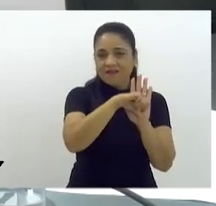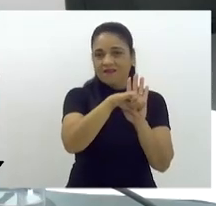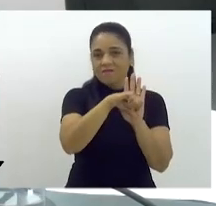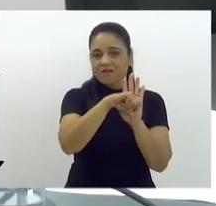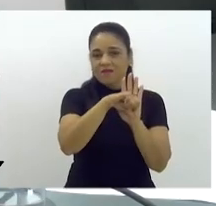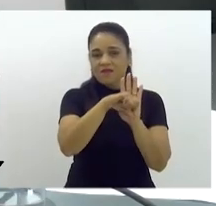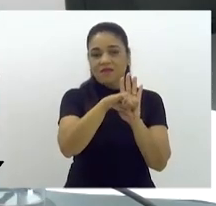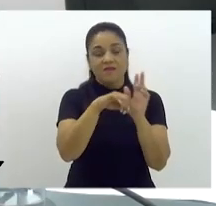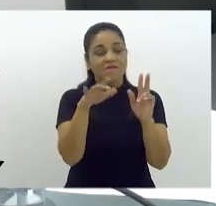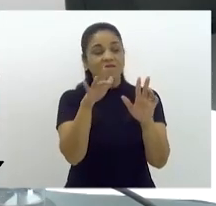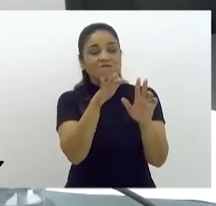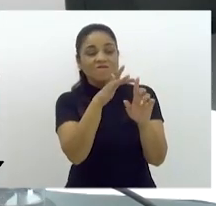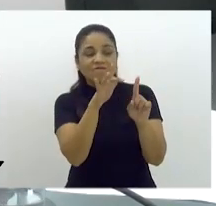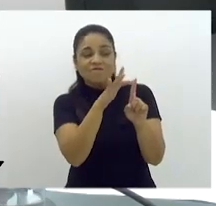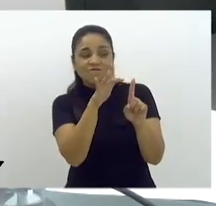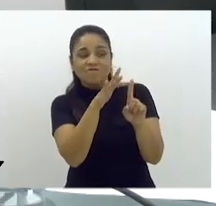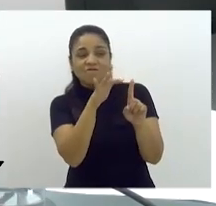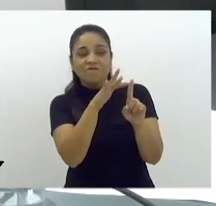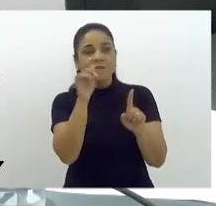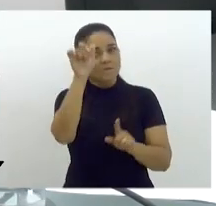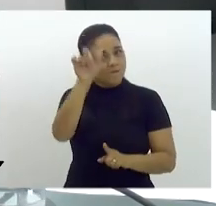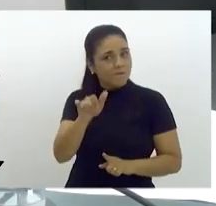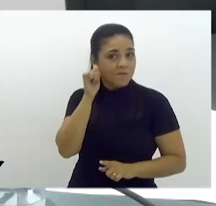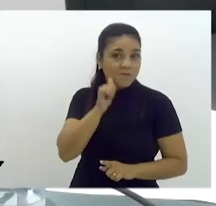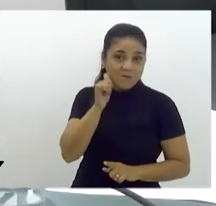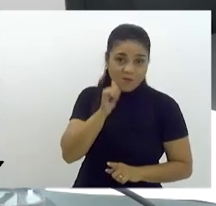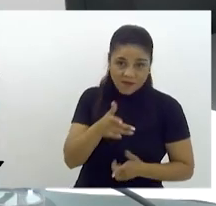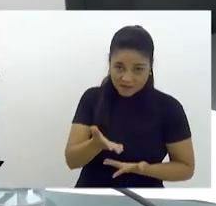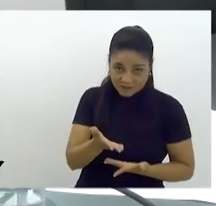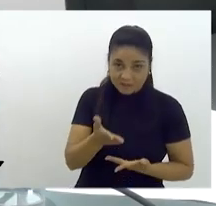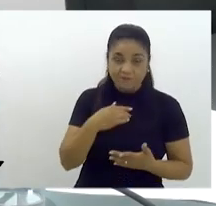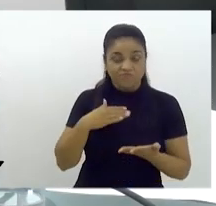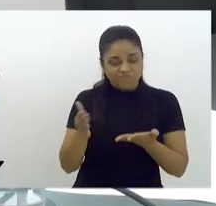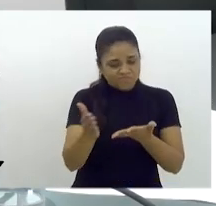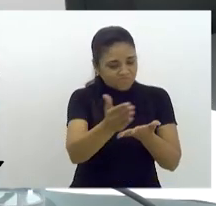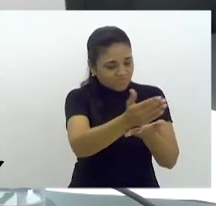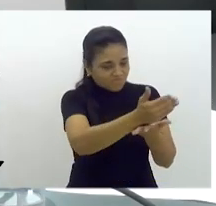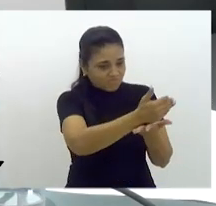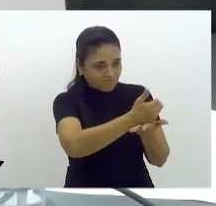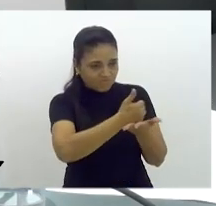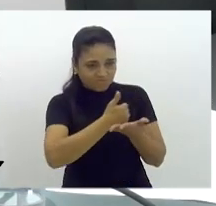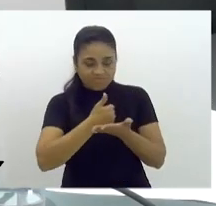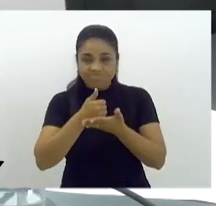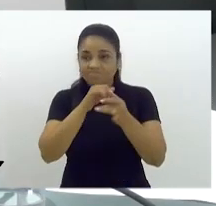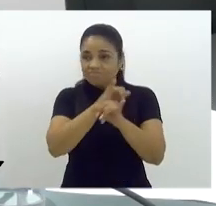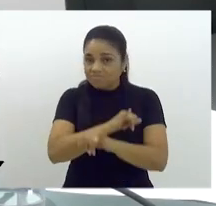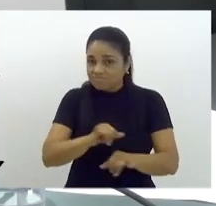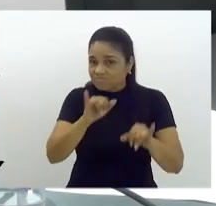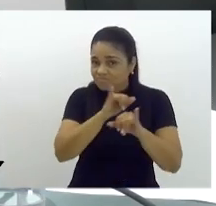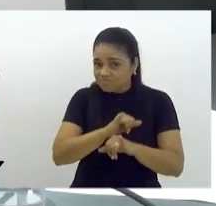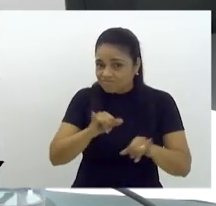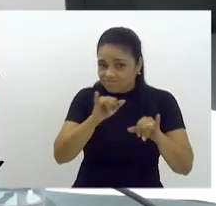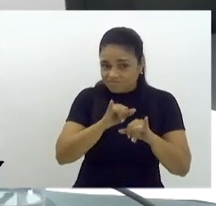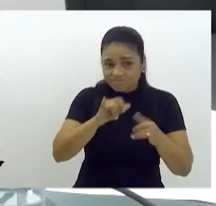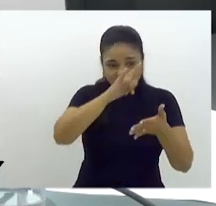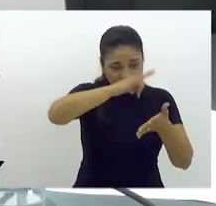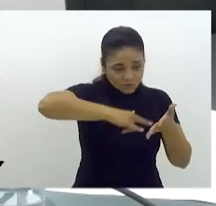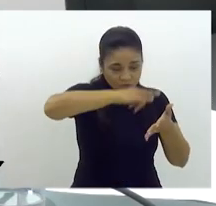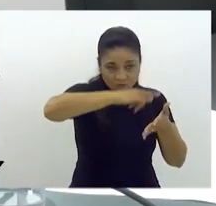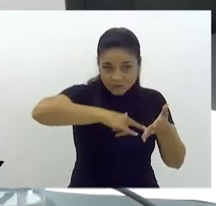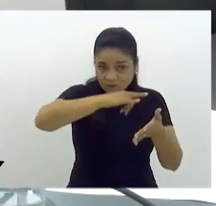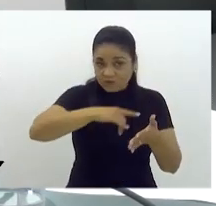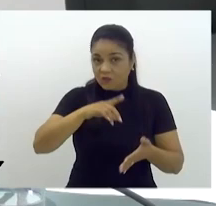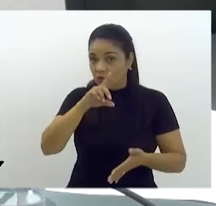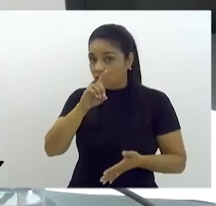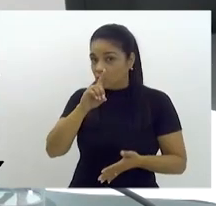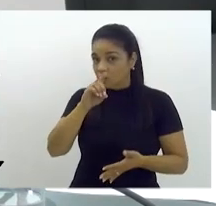é a mulher fui resgatar que os dados de você mulher que foram apresentados aqui relativamente